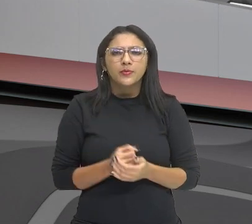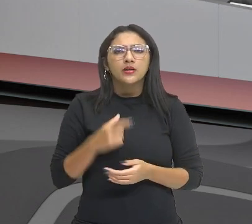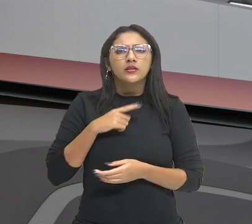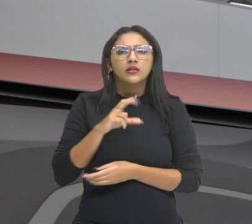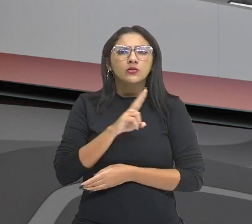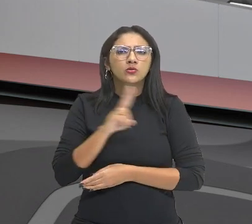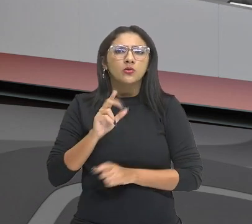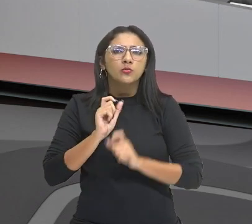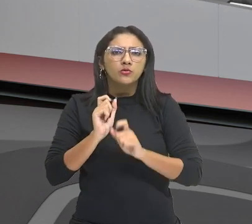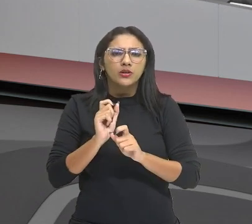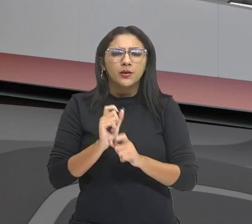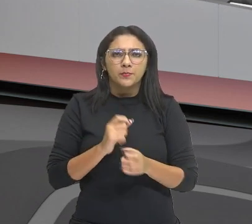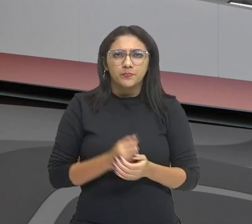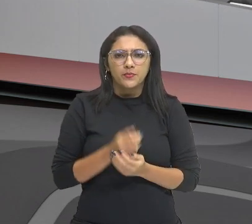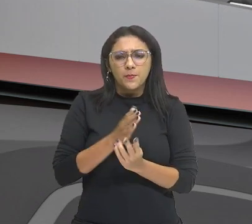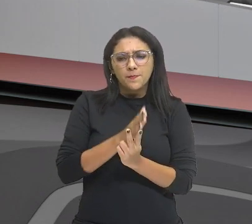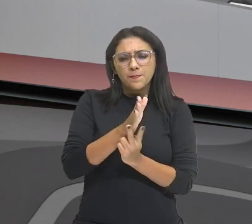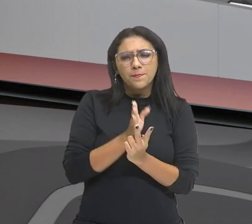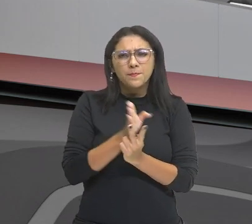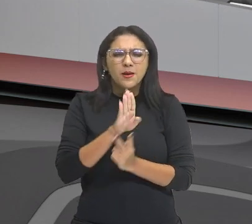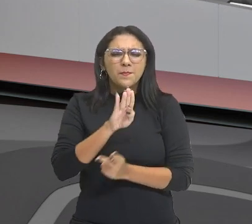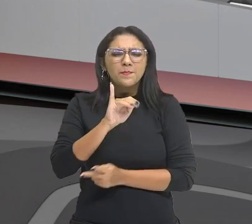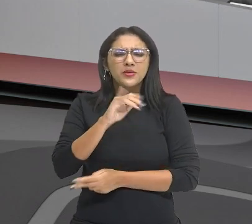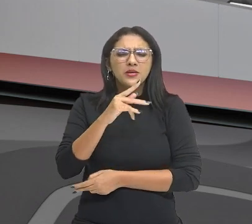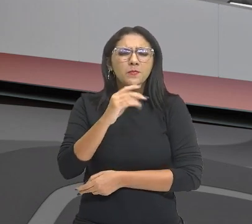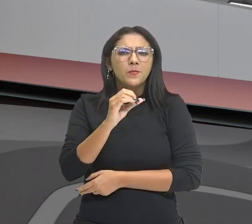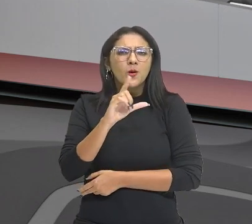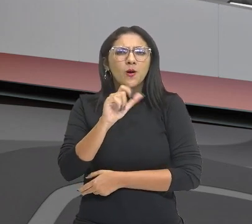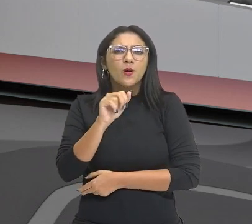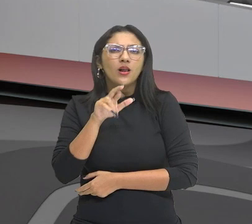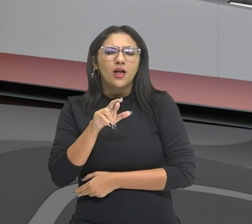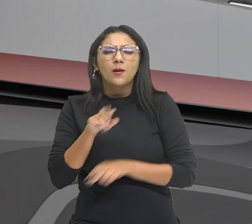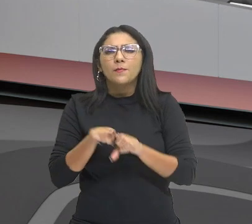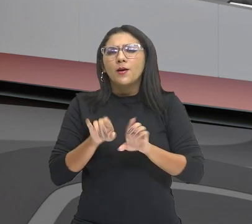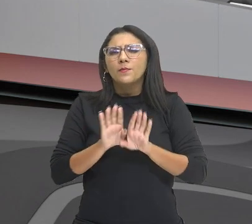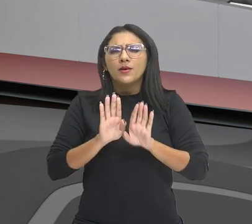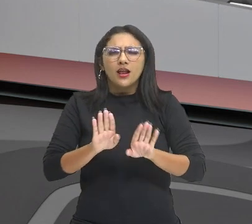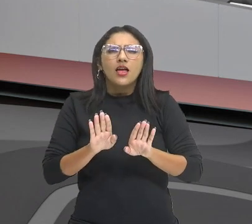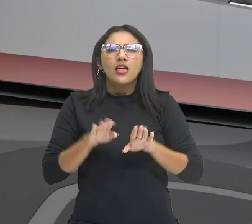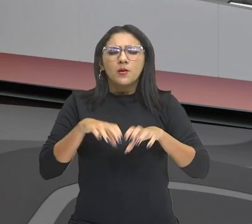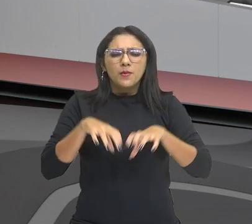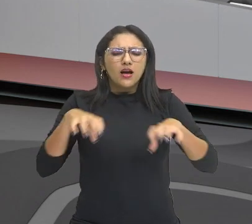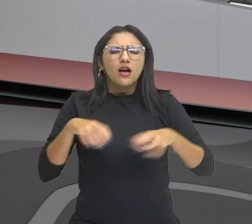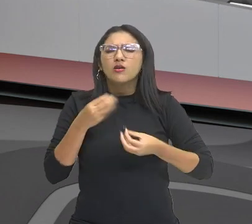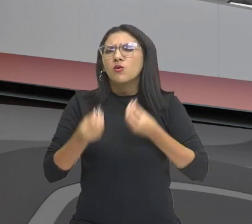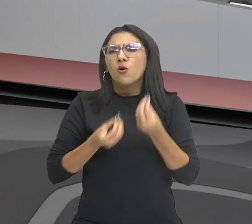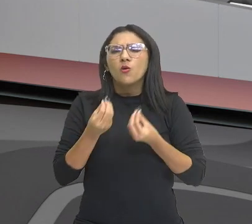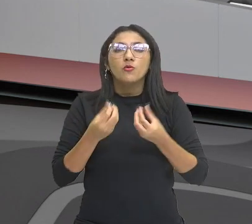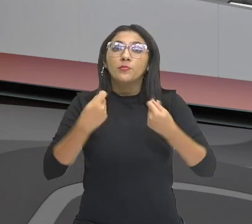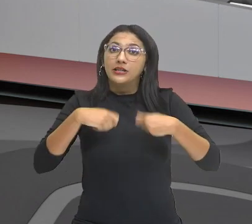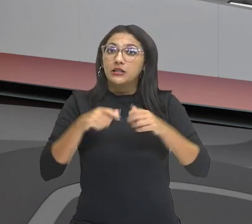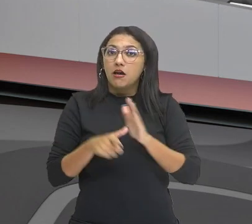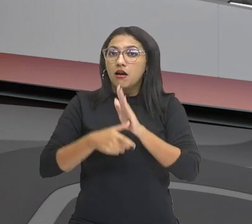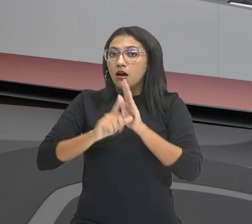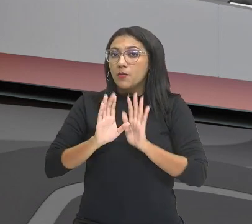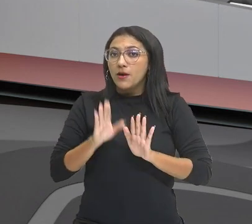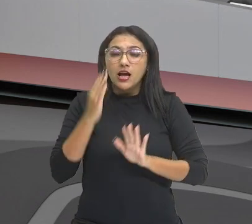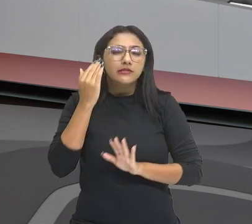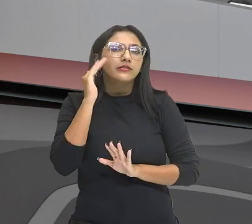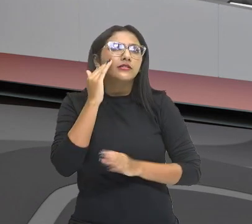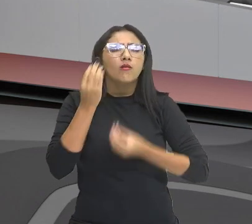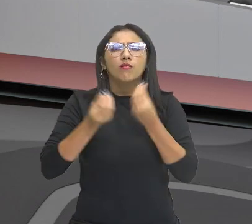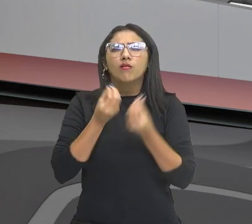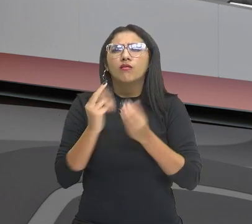de bipolar. Mas antes da gente entrar nesses detalhes, é necessário nós compreendermos o que é uma